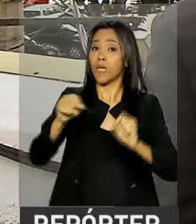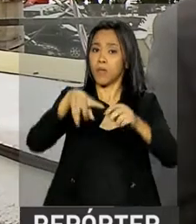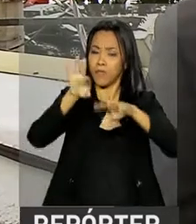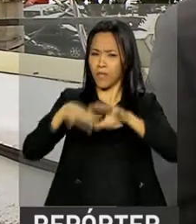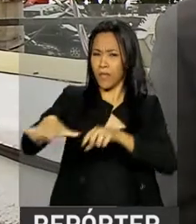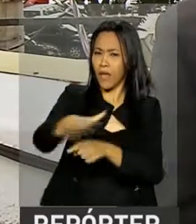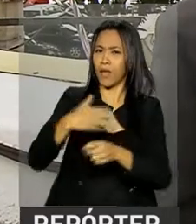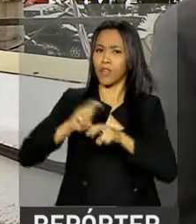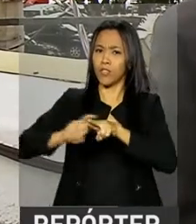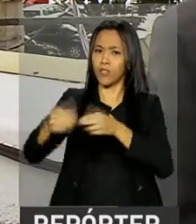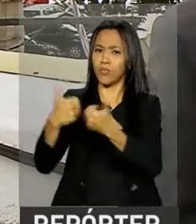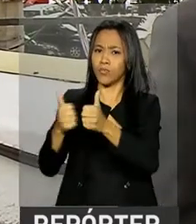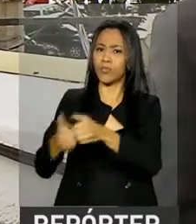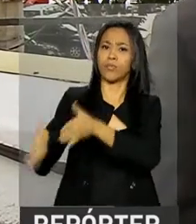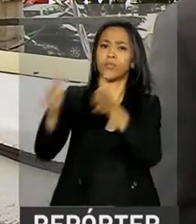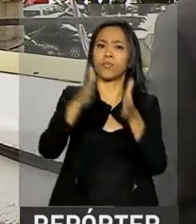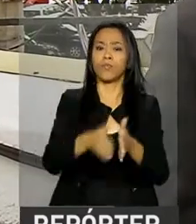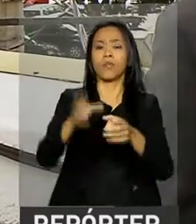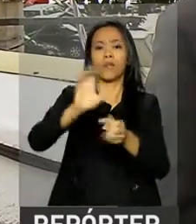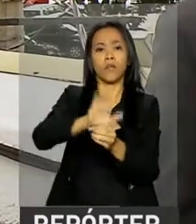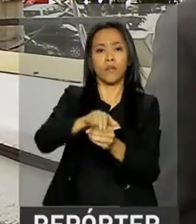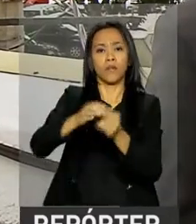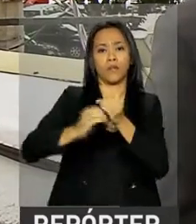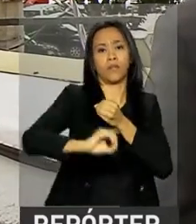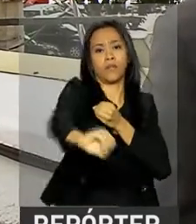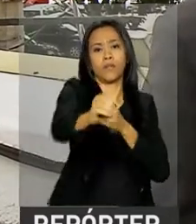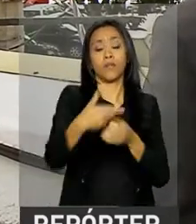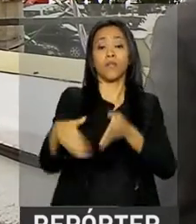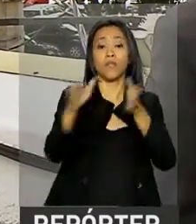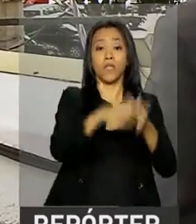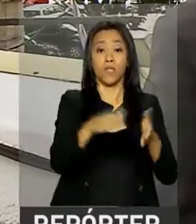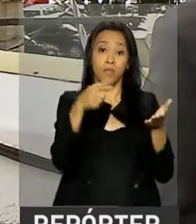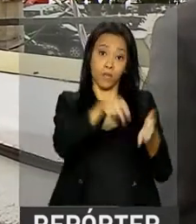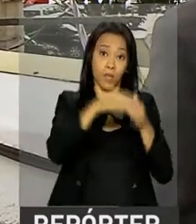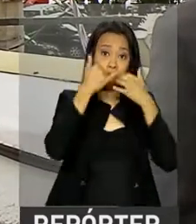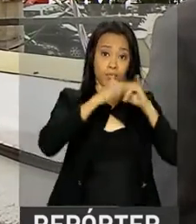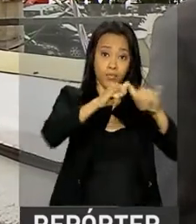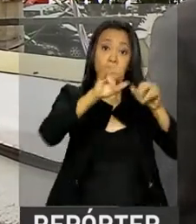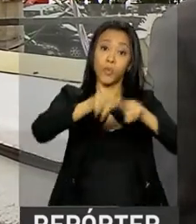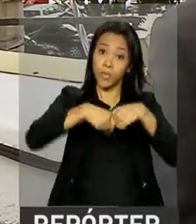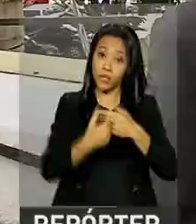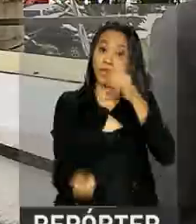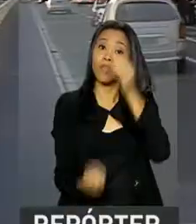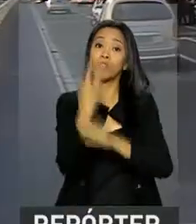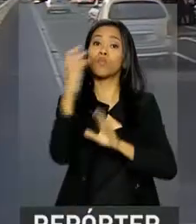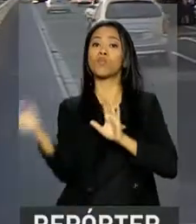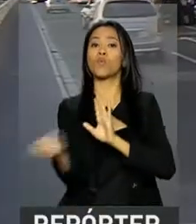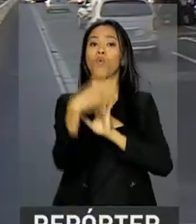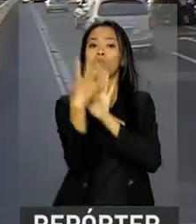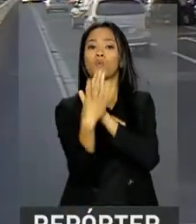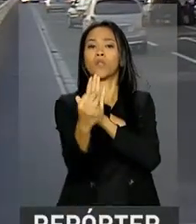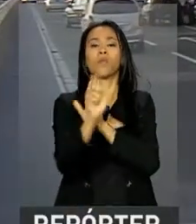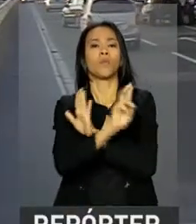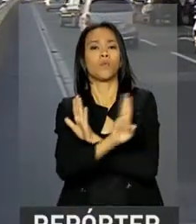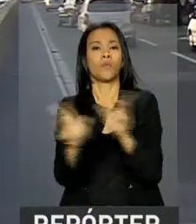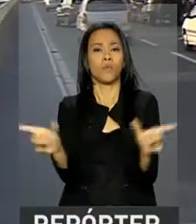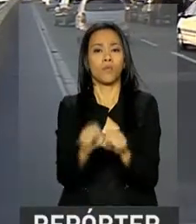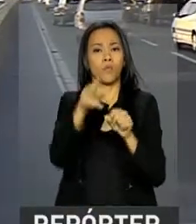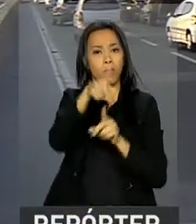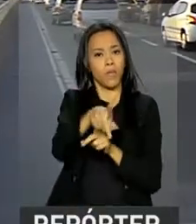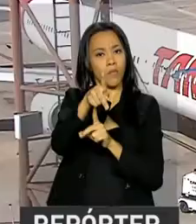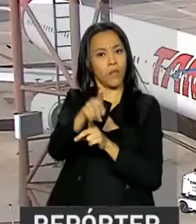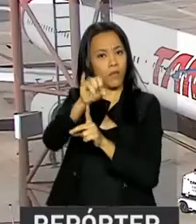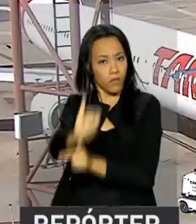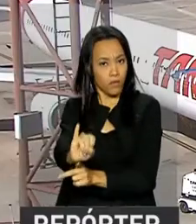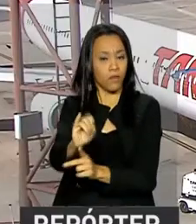transporte, saneamento e energia. Para isso, lançou o Programa de Parcerias de Investimentos, PPI. Anunciado logo no início da